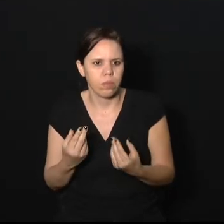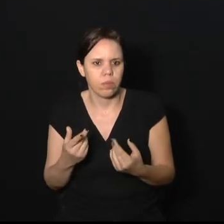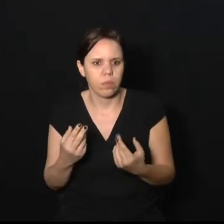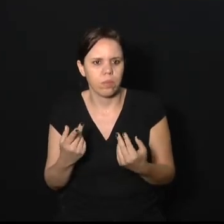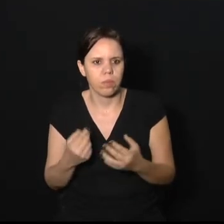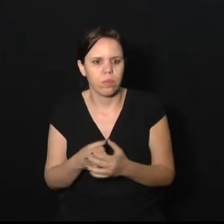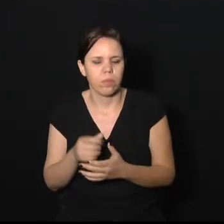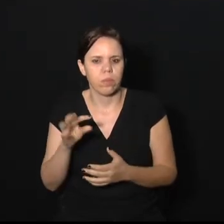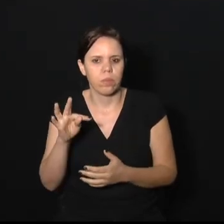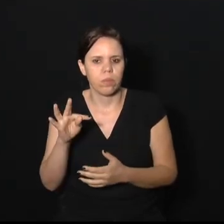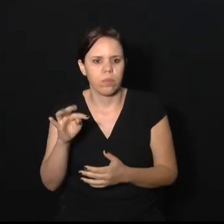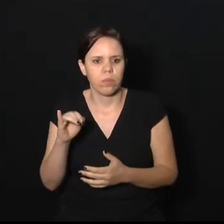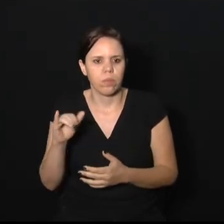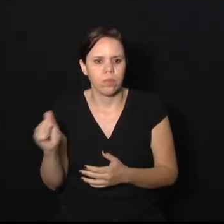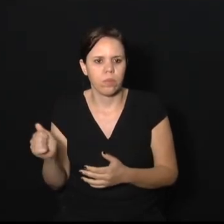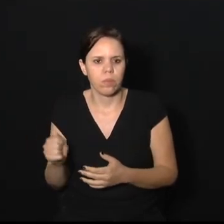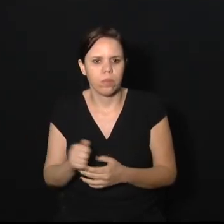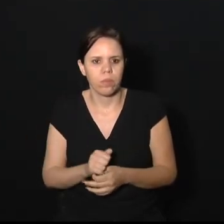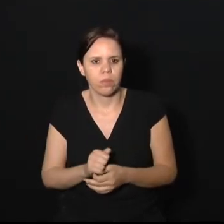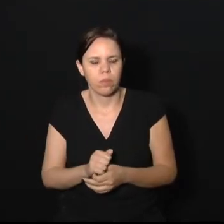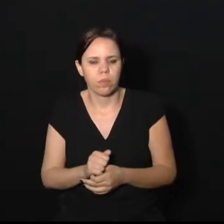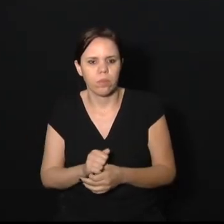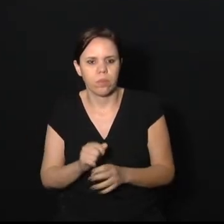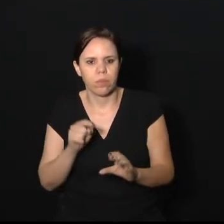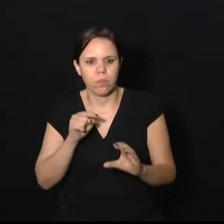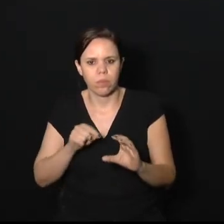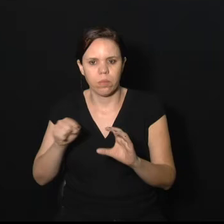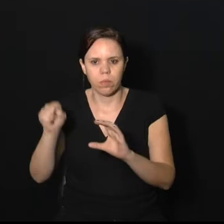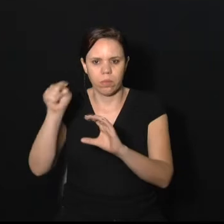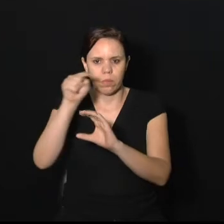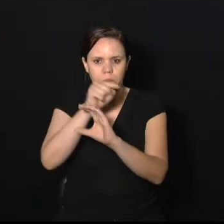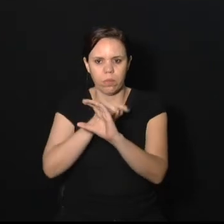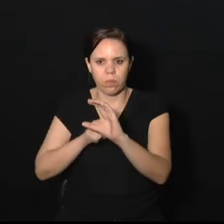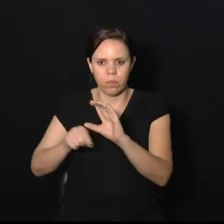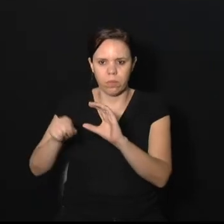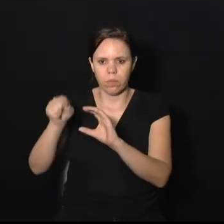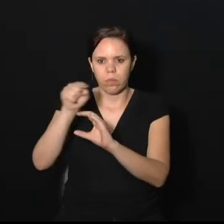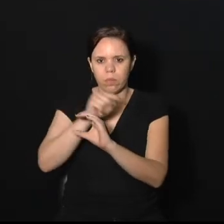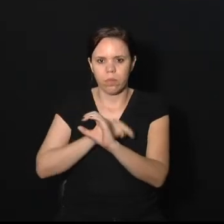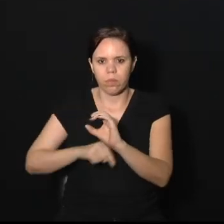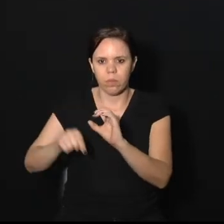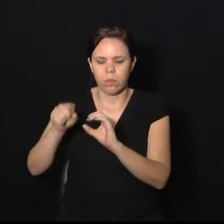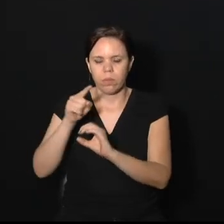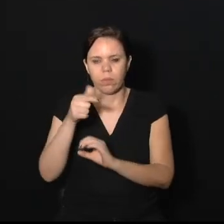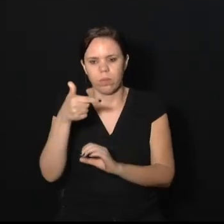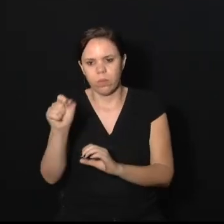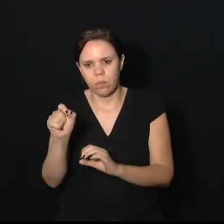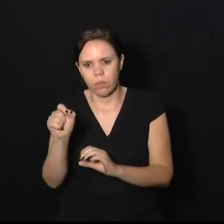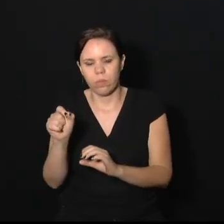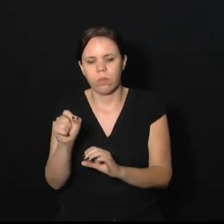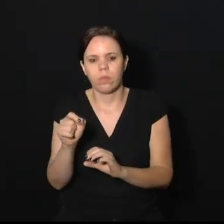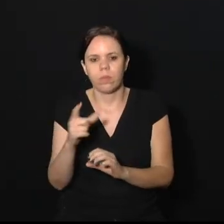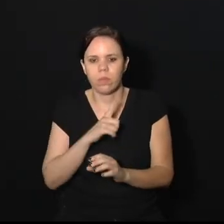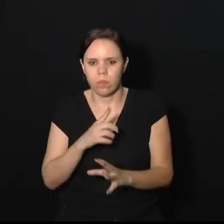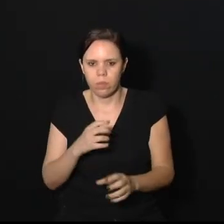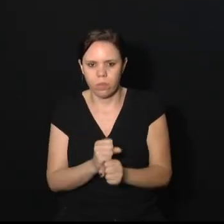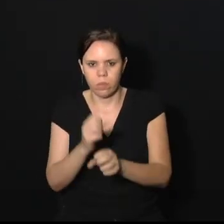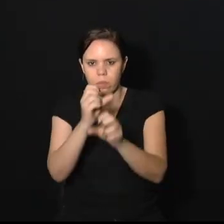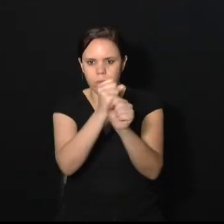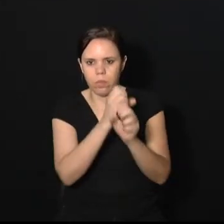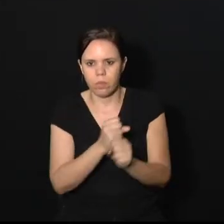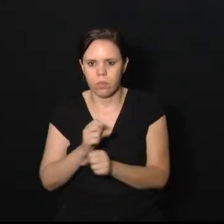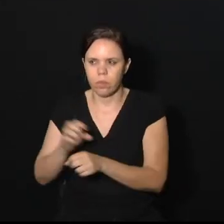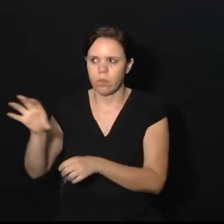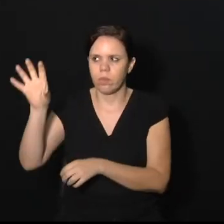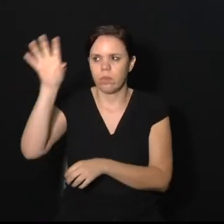vendo? Quando a gente tem essa teia, em todas as 10 áreas, a gente tem uma nota para cada área